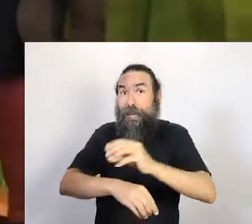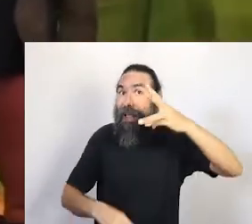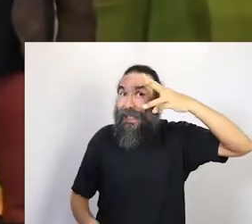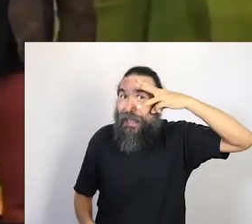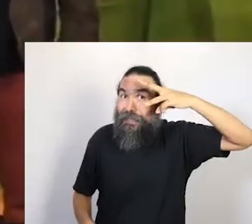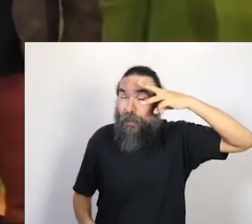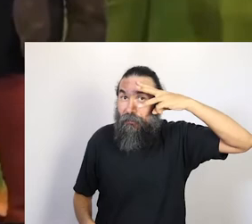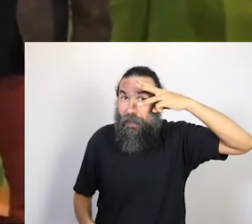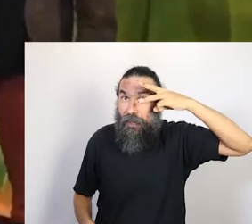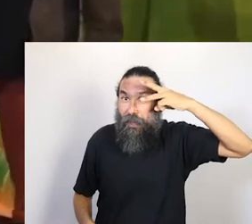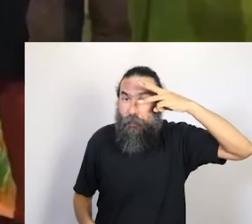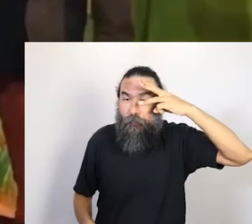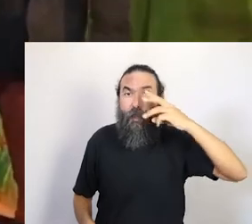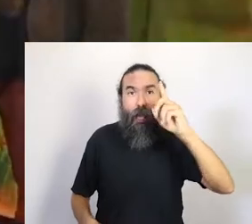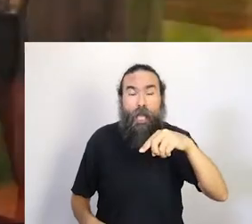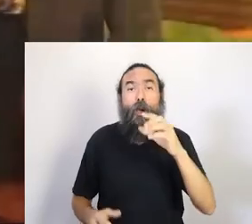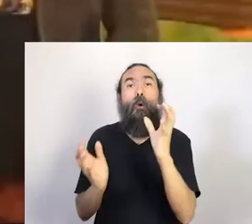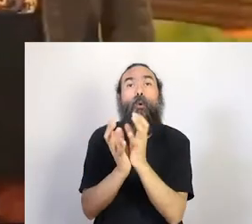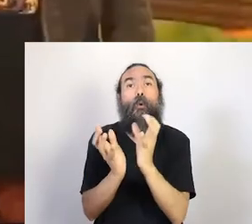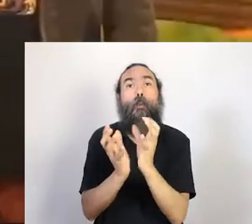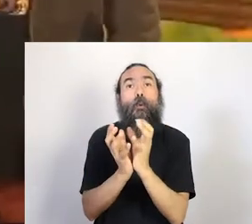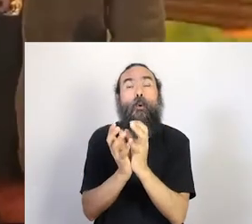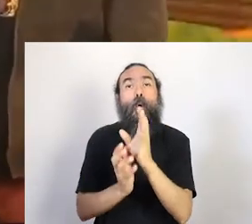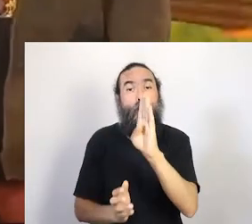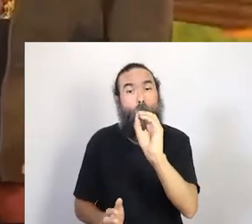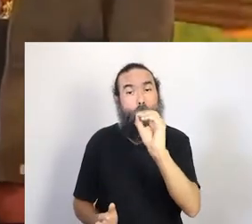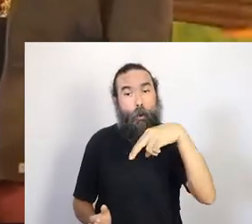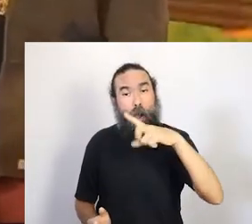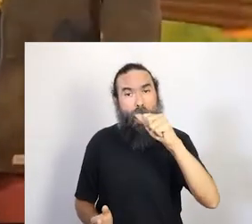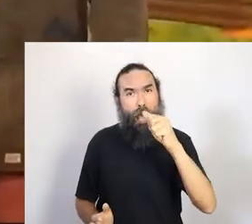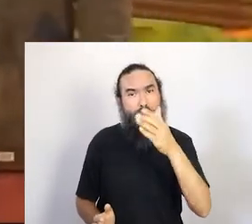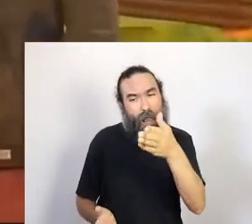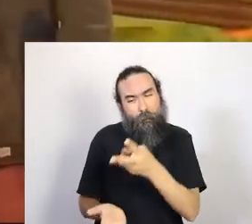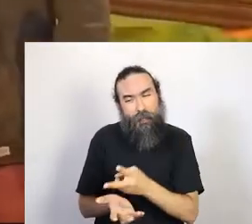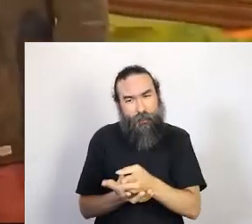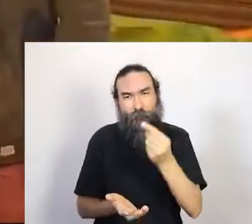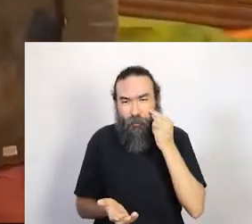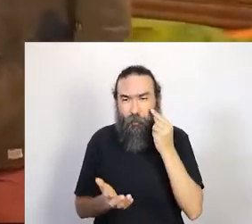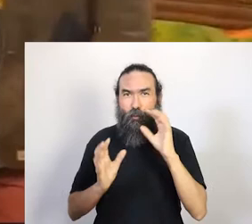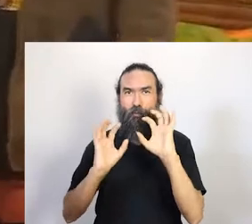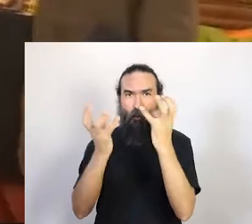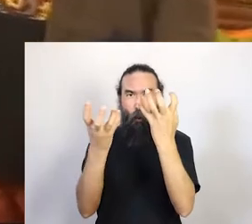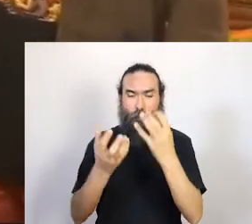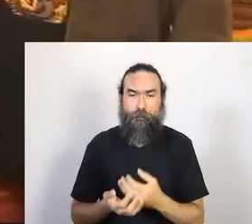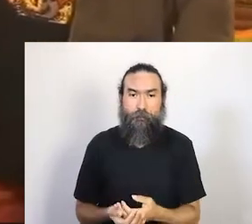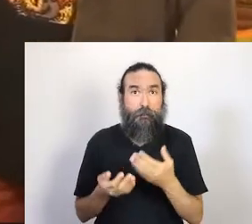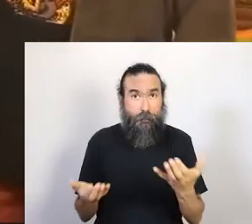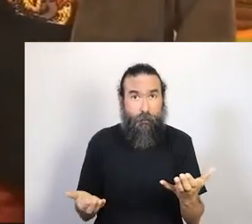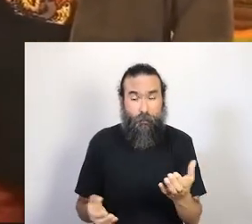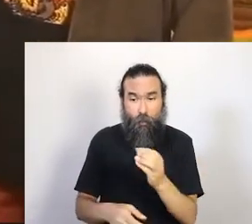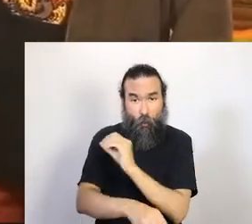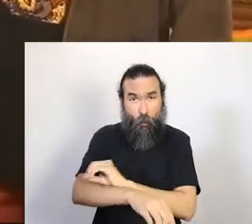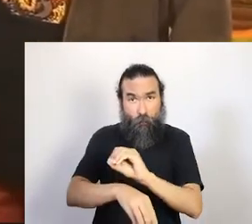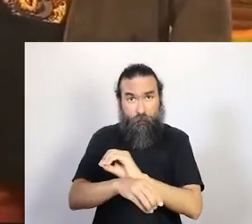o pessoal do Centro Cultural Bongar, esse mesmo pessoal que estava aqui na live. E é o grupo Xambá